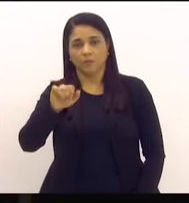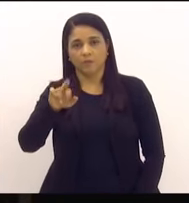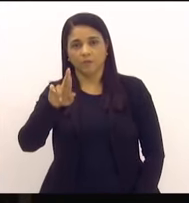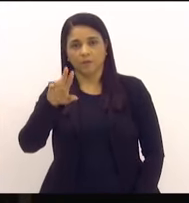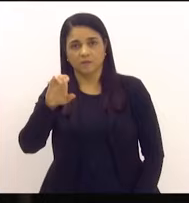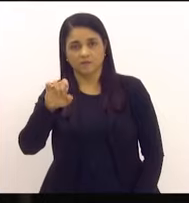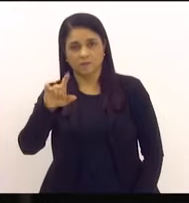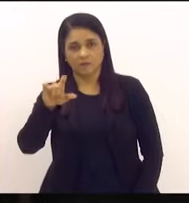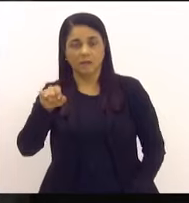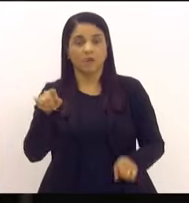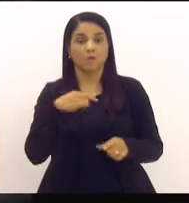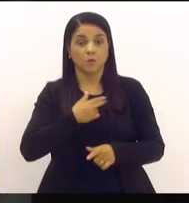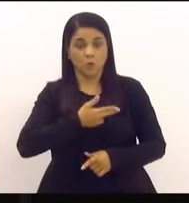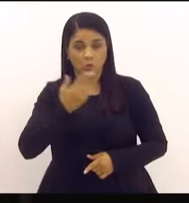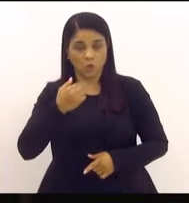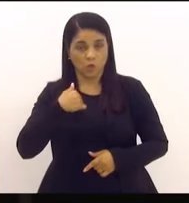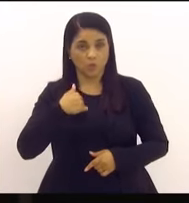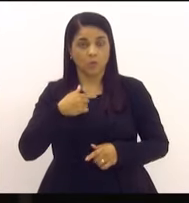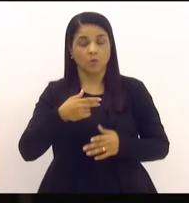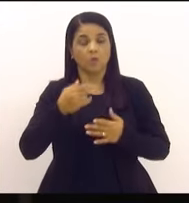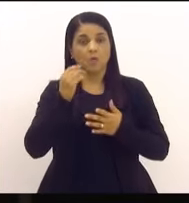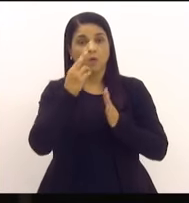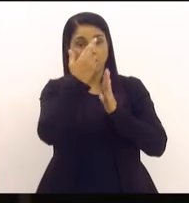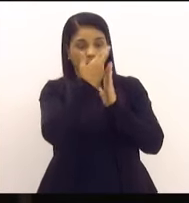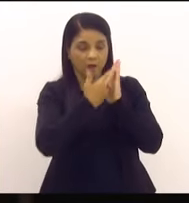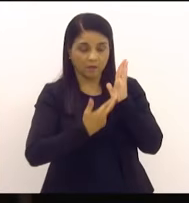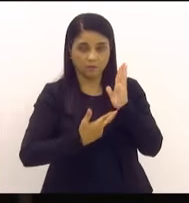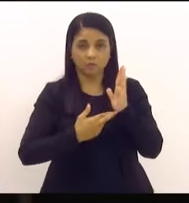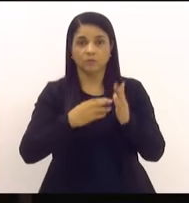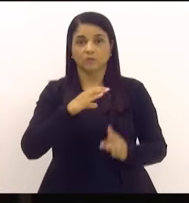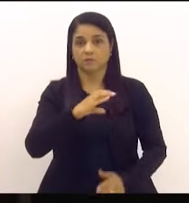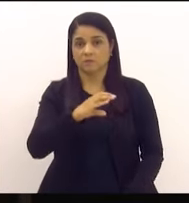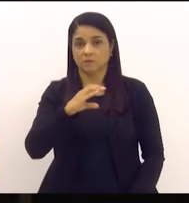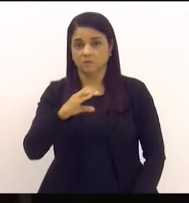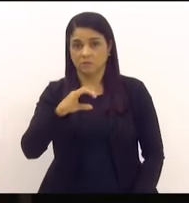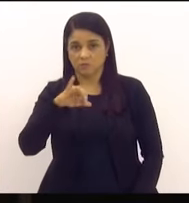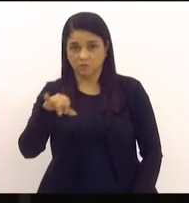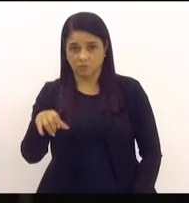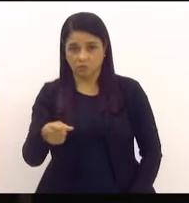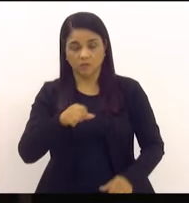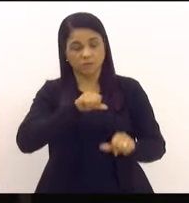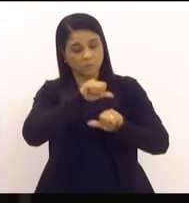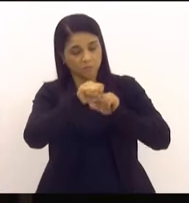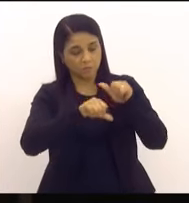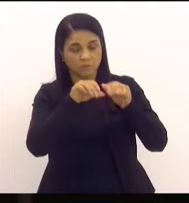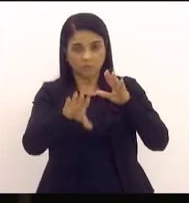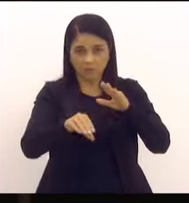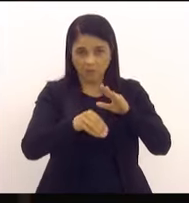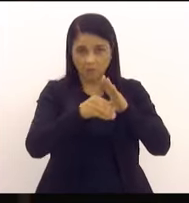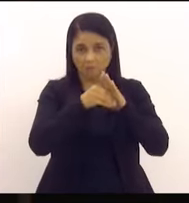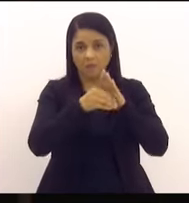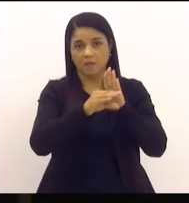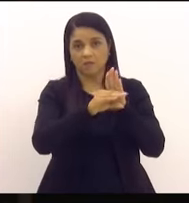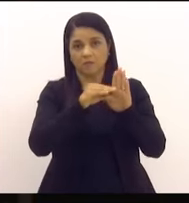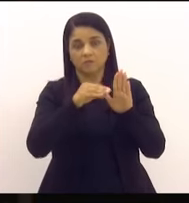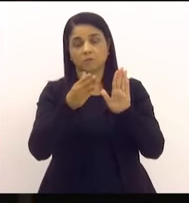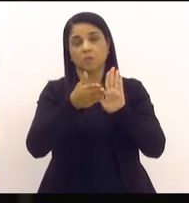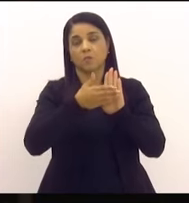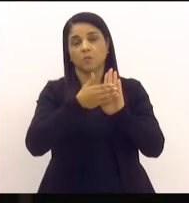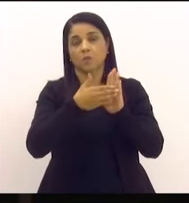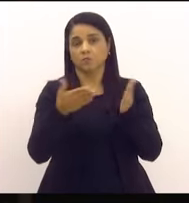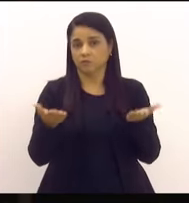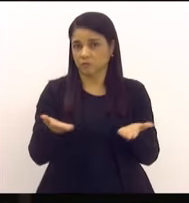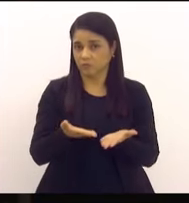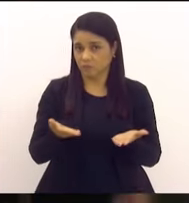Polícia Civil, como relator no âmbito da CCJ dessas alterações e emendas que estão sendo propostas agora nesse